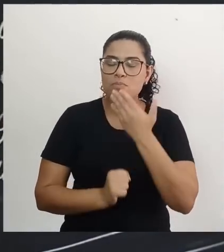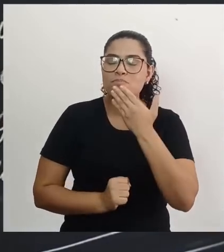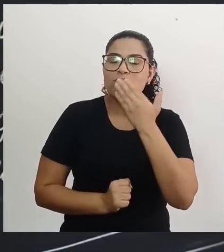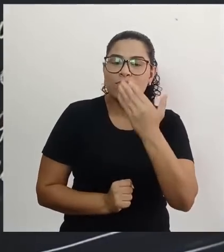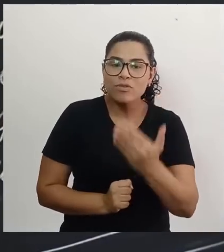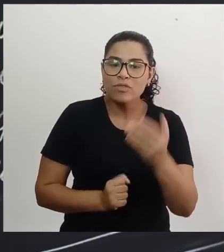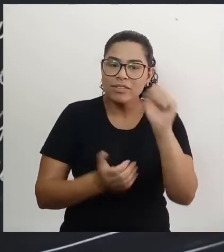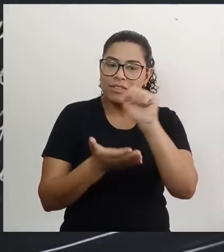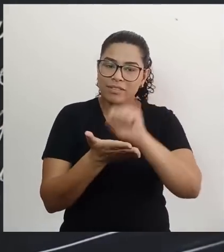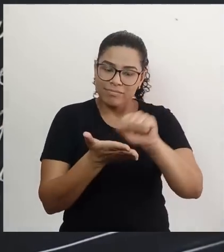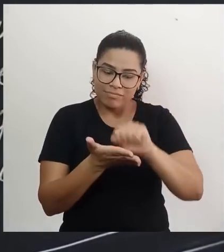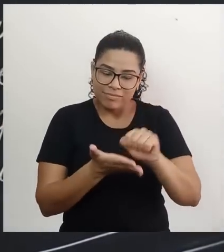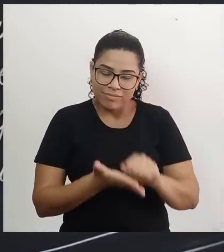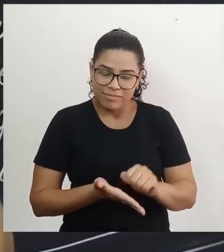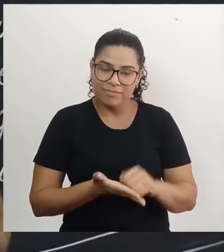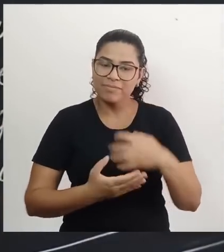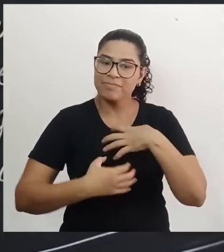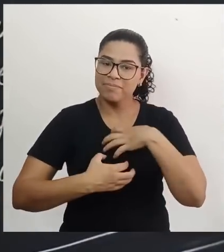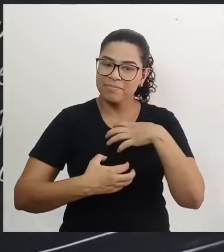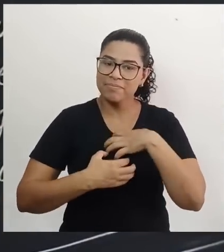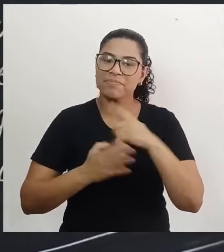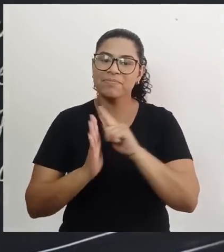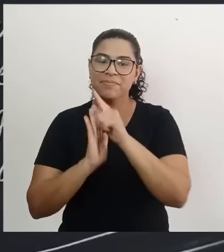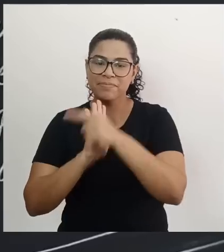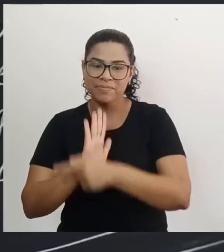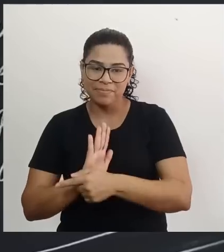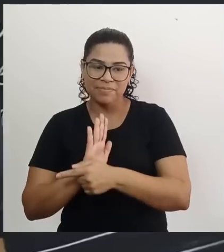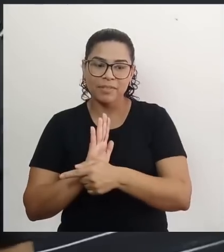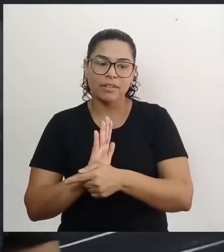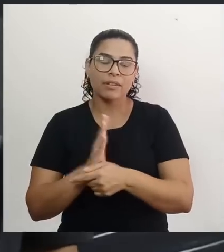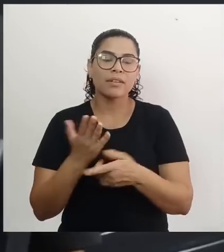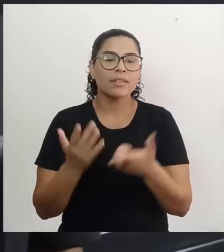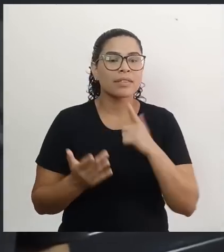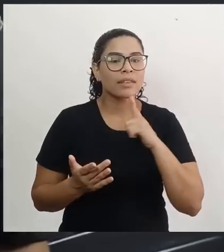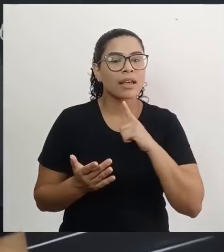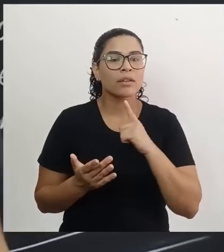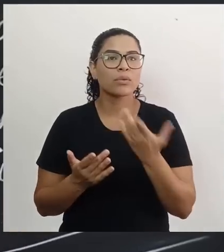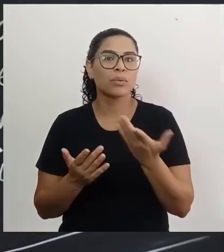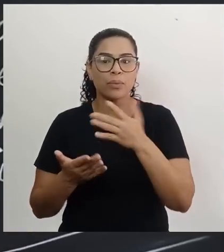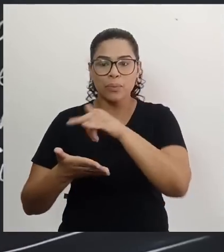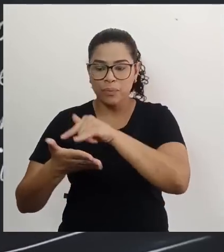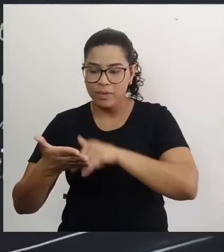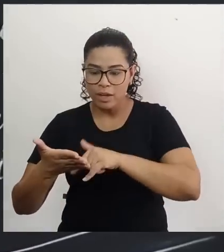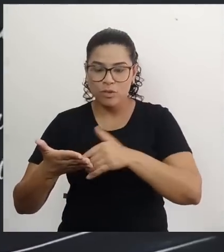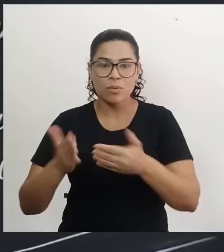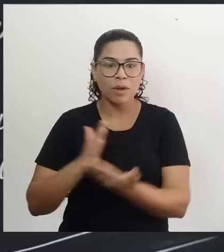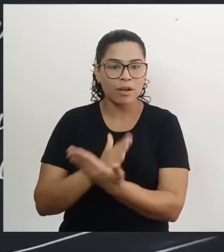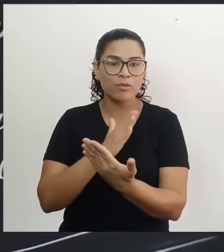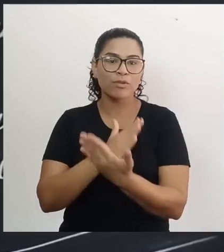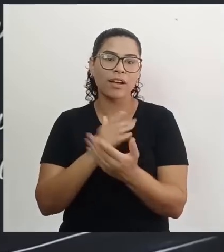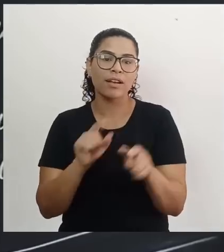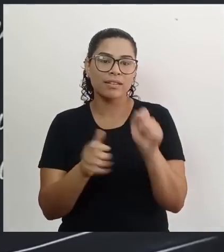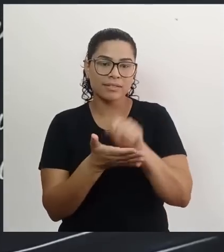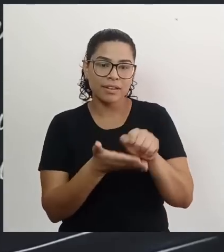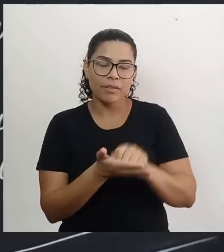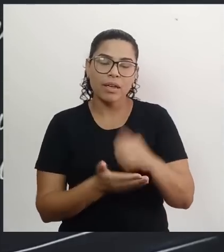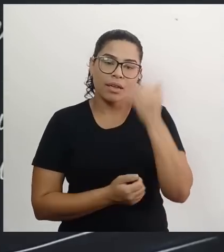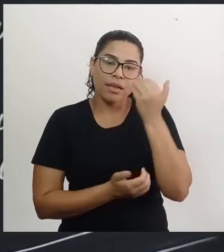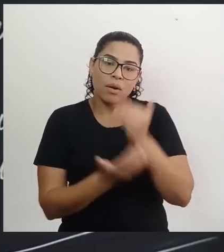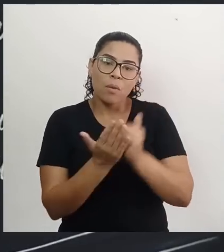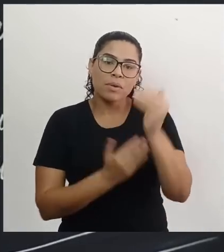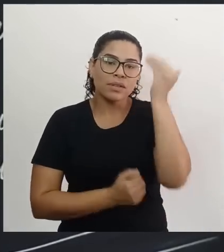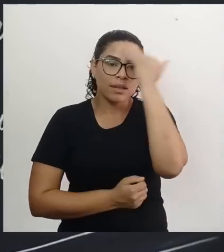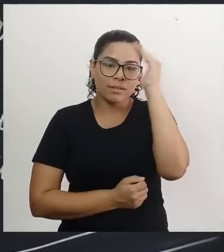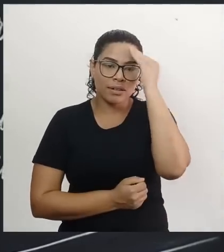uma editorial em sala de aula a partir de um elemento chave, a partir de um texto de apoio, de um suporte que te ajude a compreender